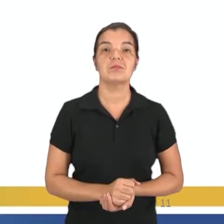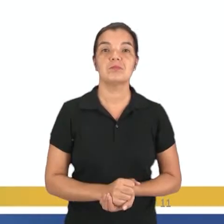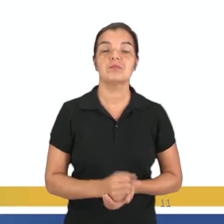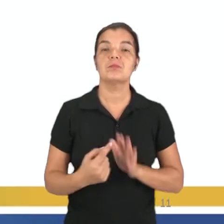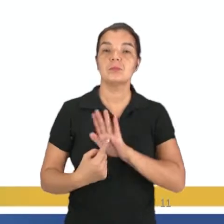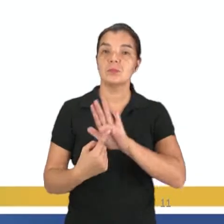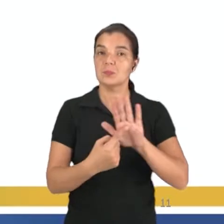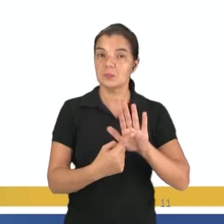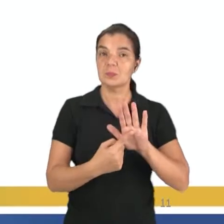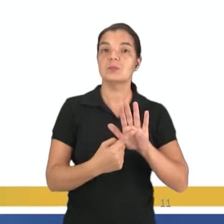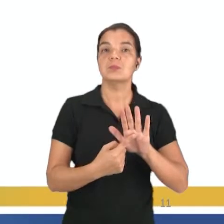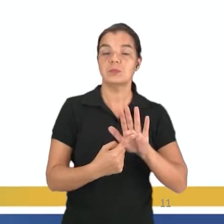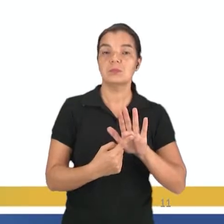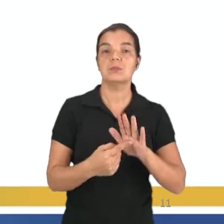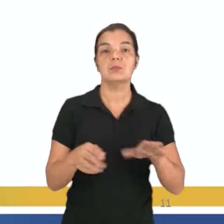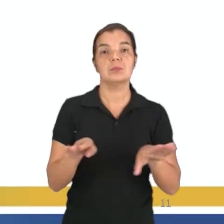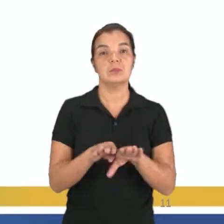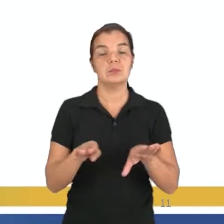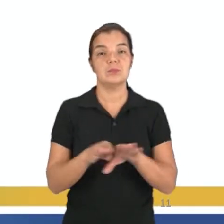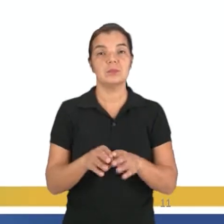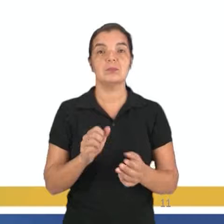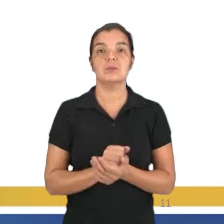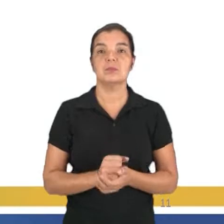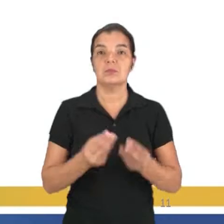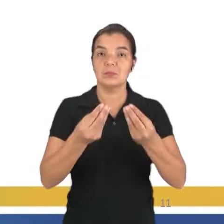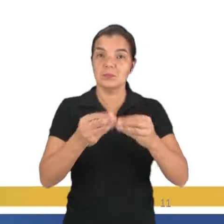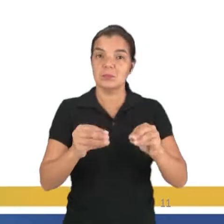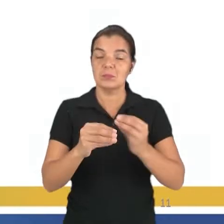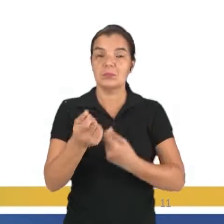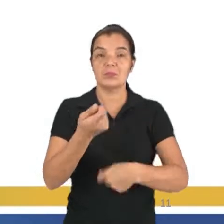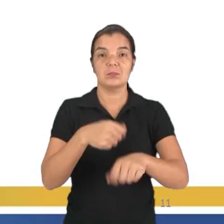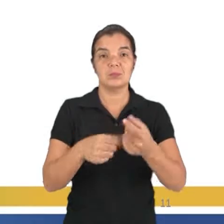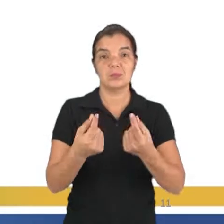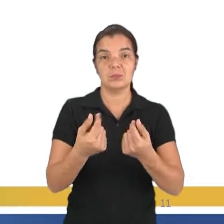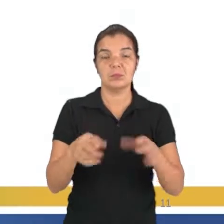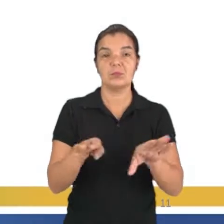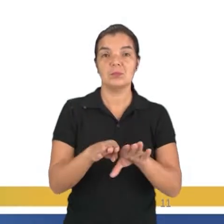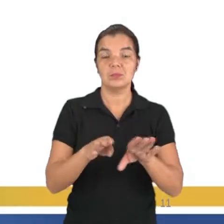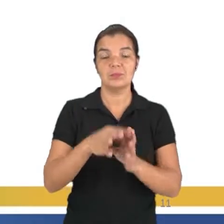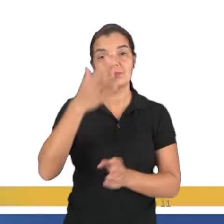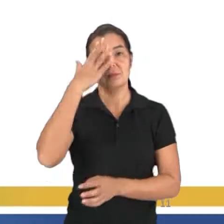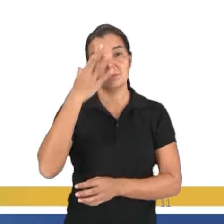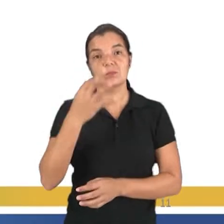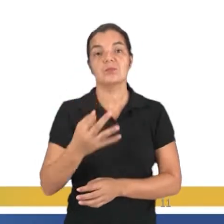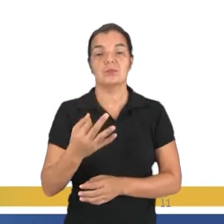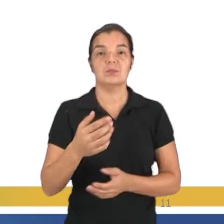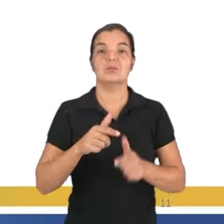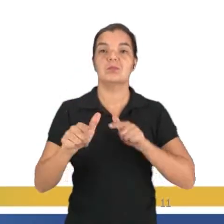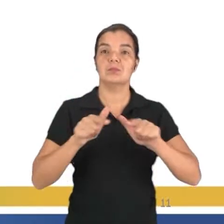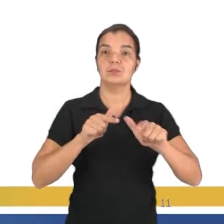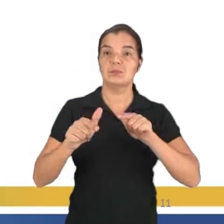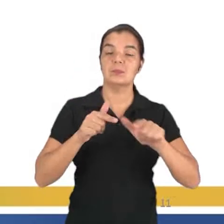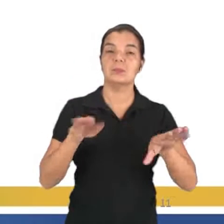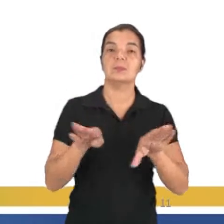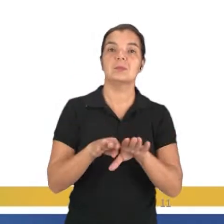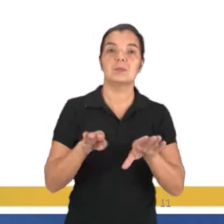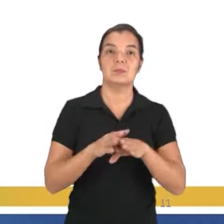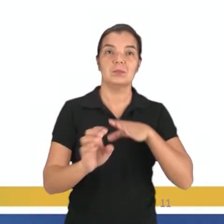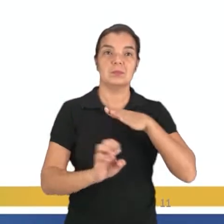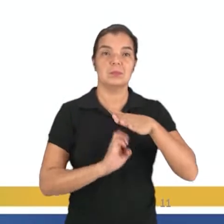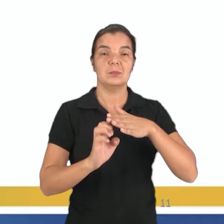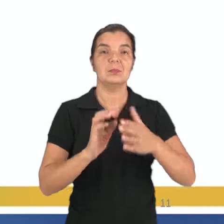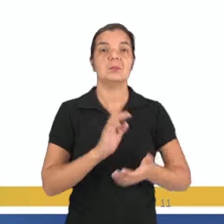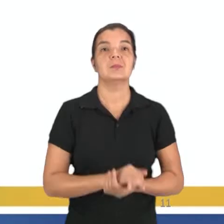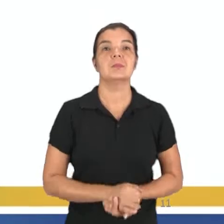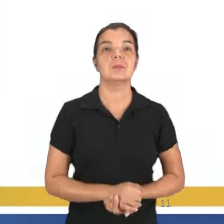dado que tem se mostrado em virtude também das crises econômicas que afetam com certeza o mercado de trabalho das